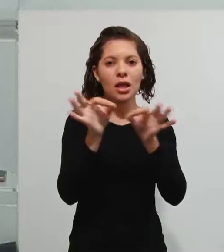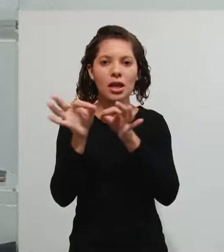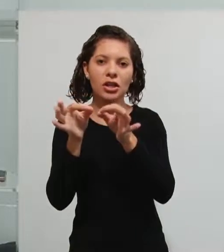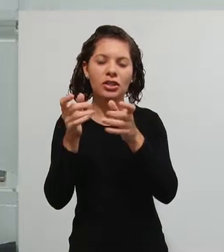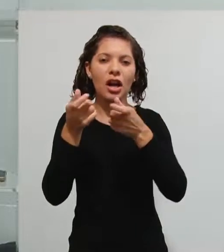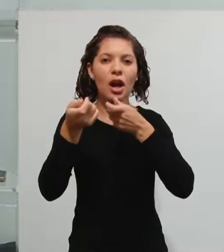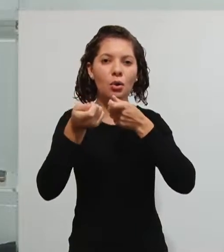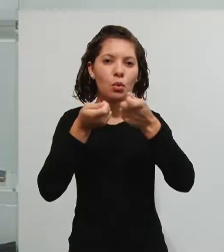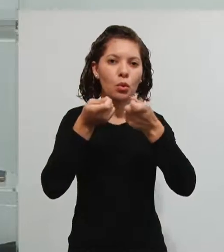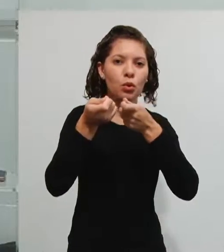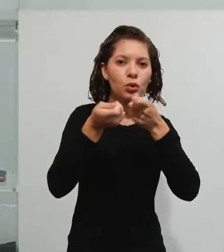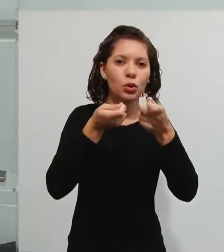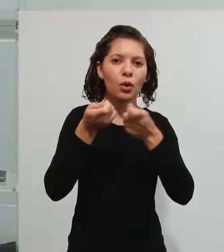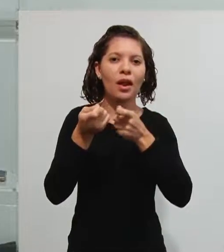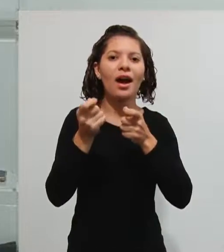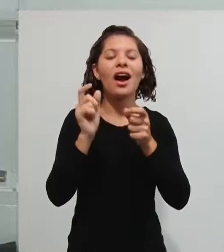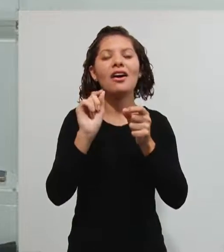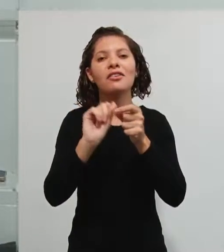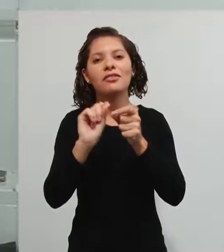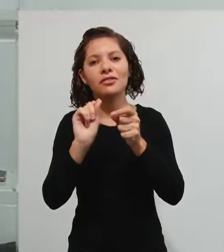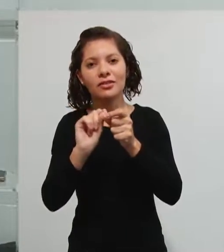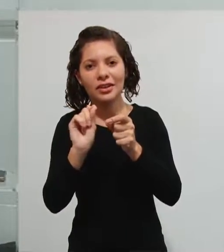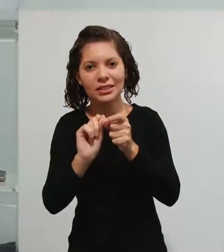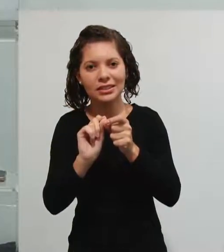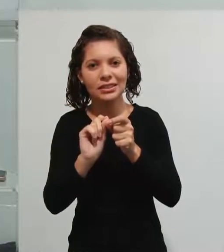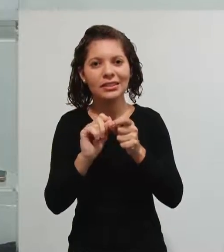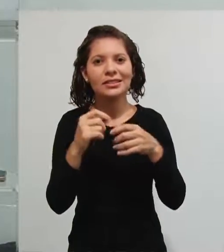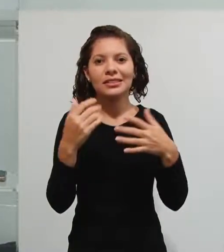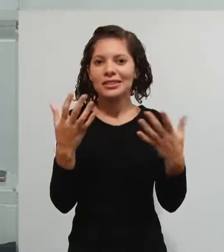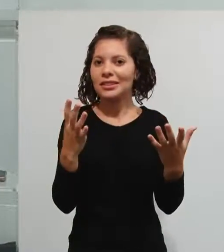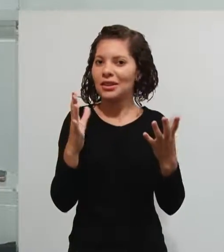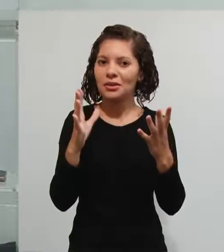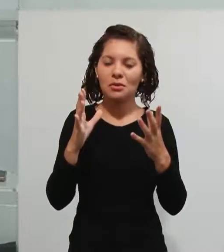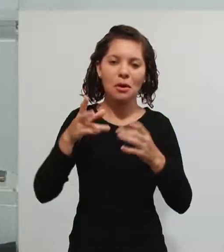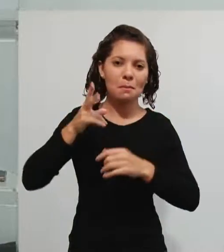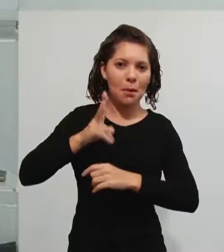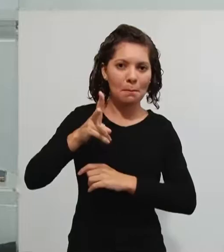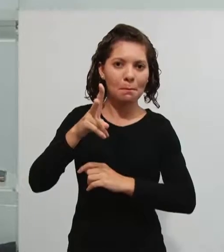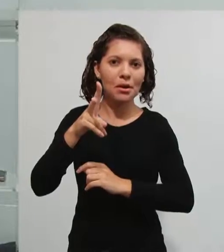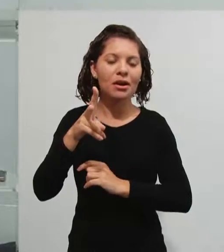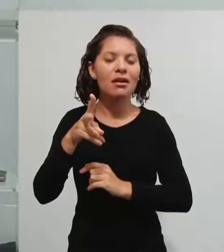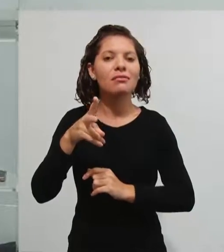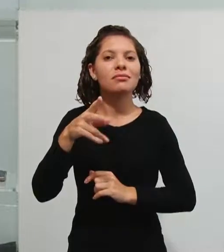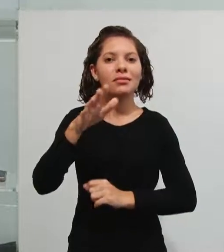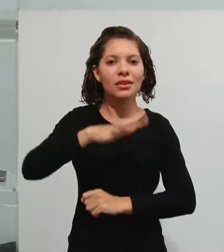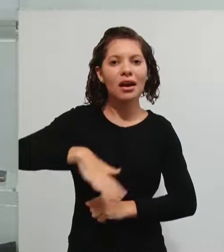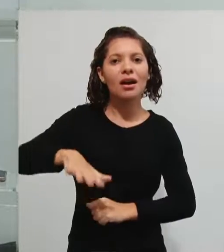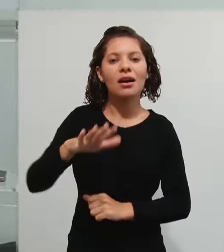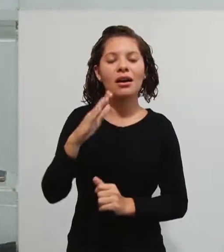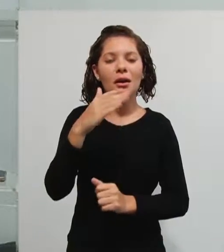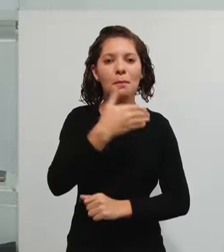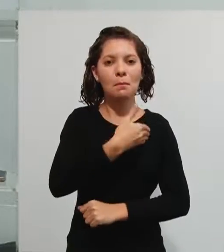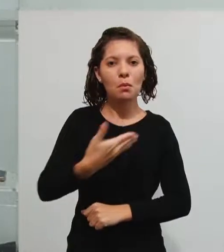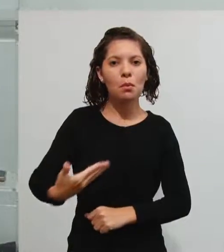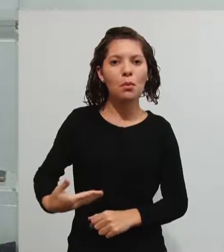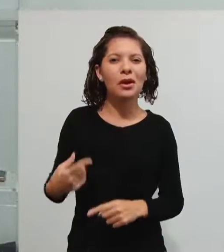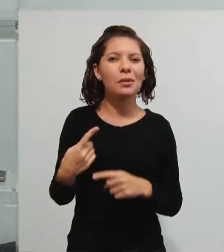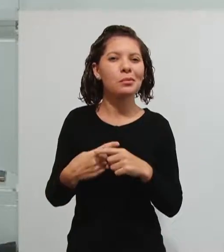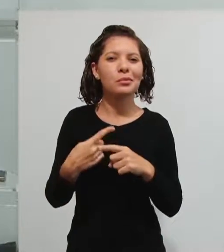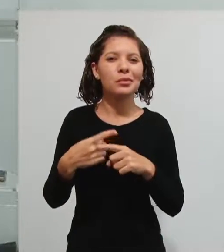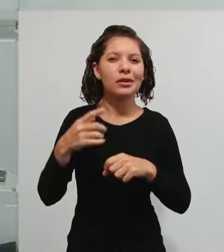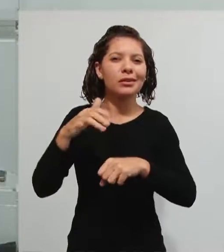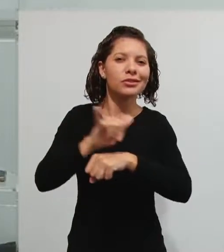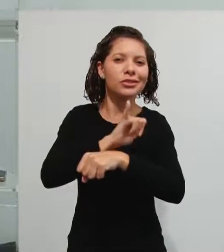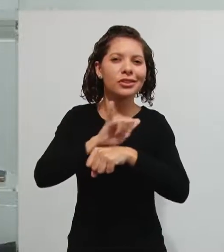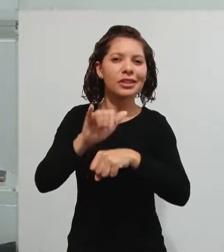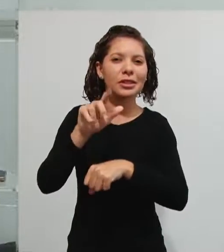e agir. Nós não faremos diferente dentro da iniciativa pública, porque esses instrumentos, ele